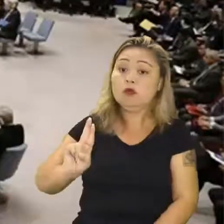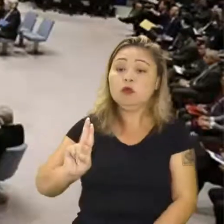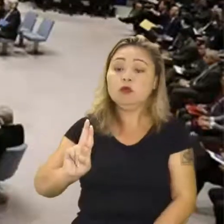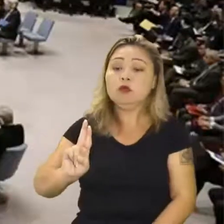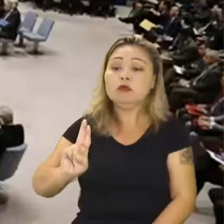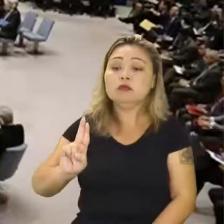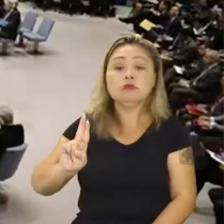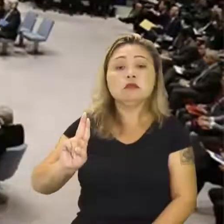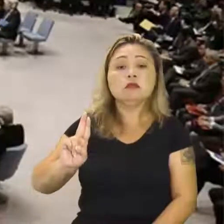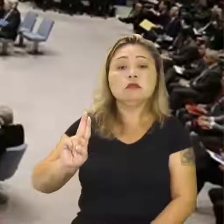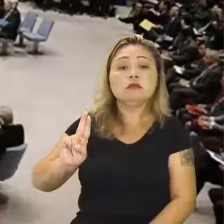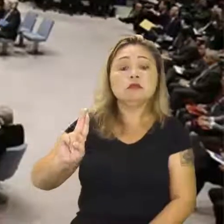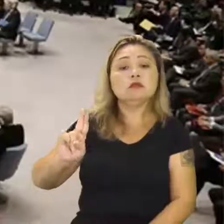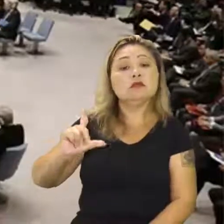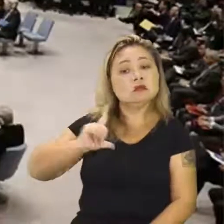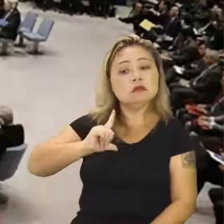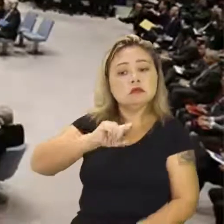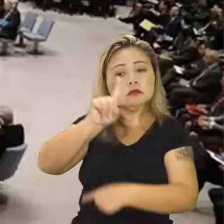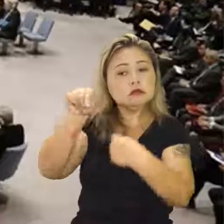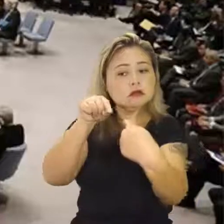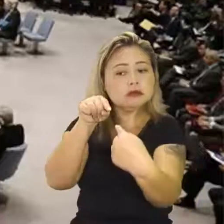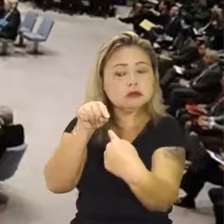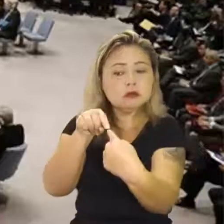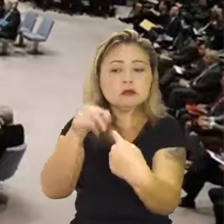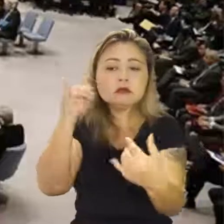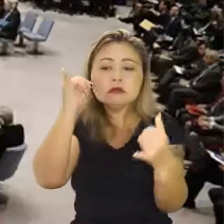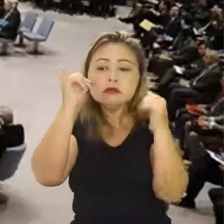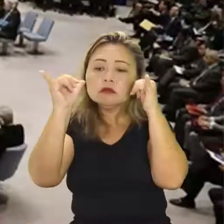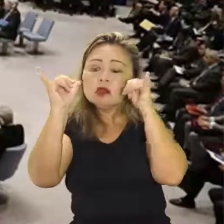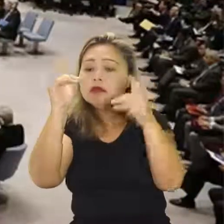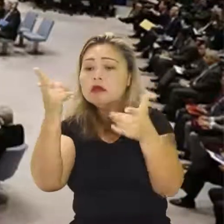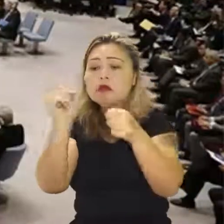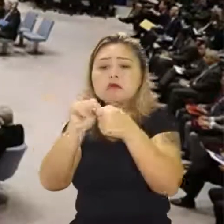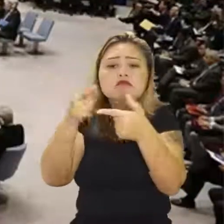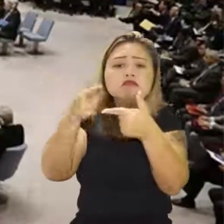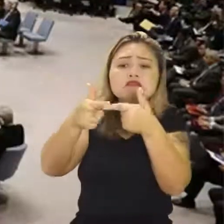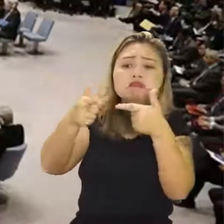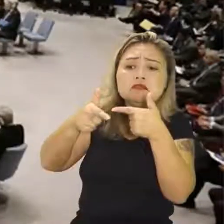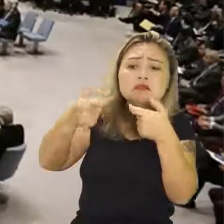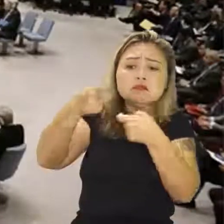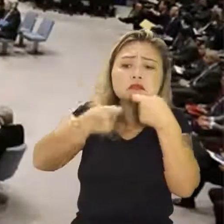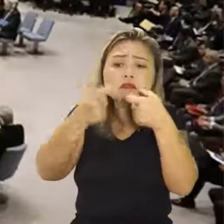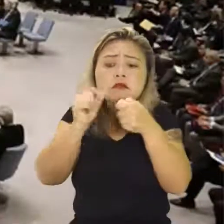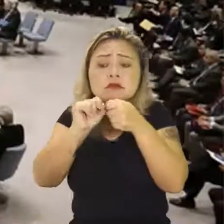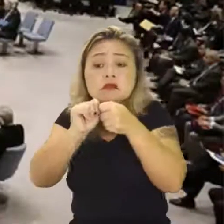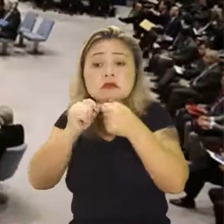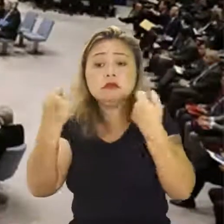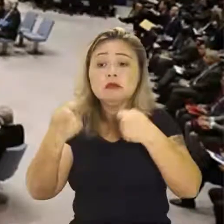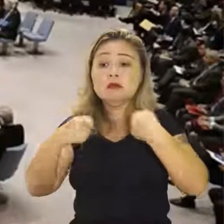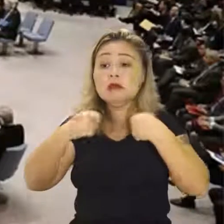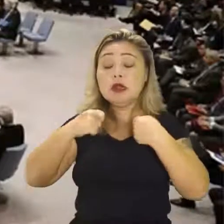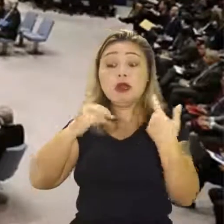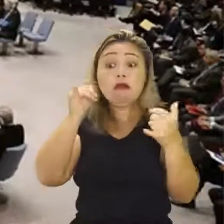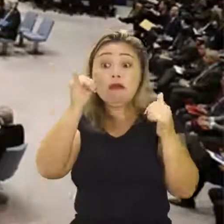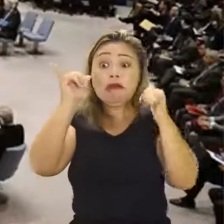ela tem essa função, evitar um novo conflito. Precisava ser evitado um novo conflito.